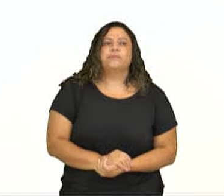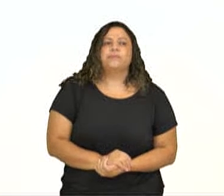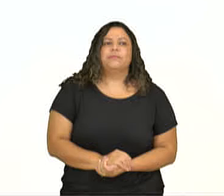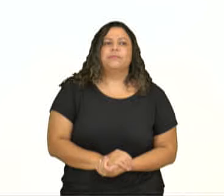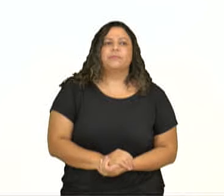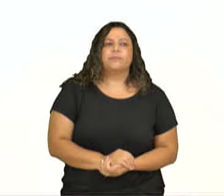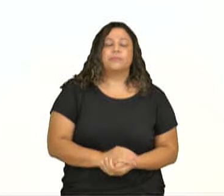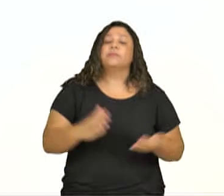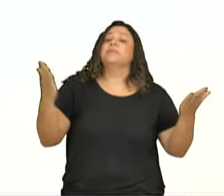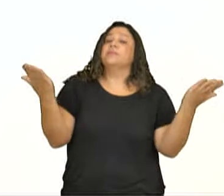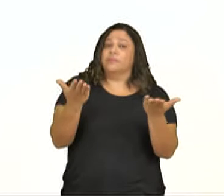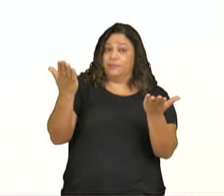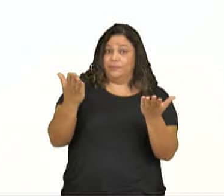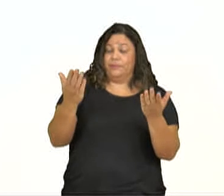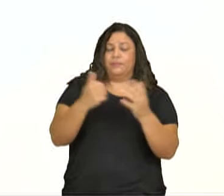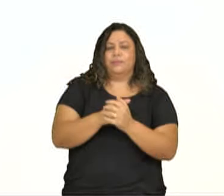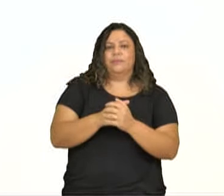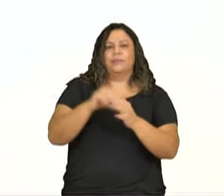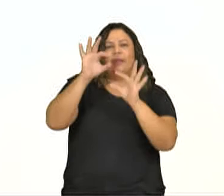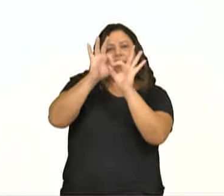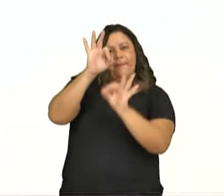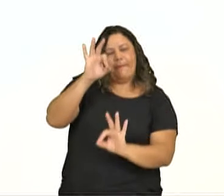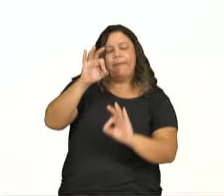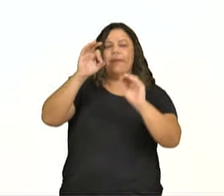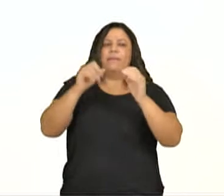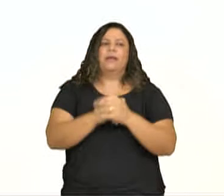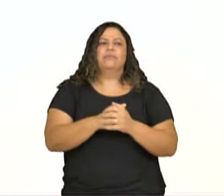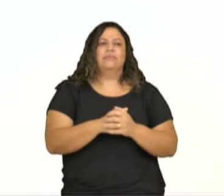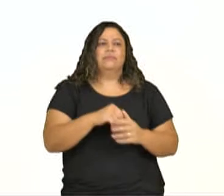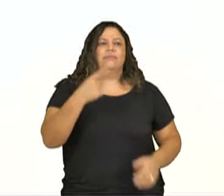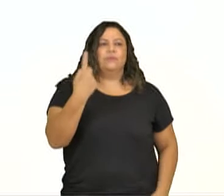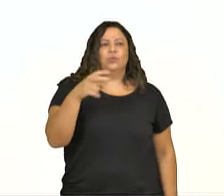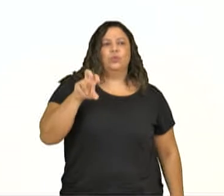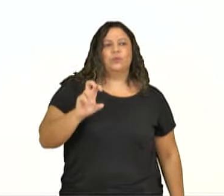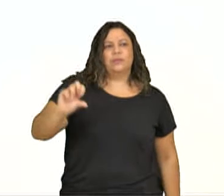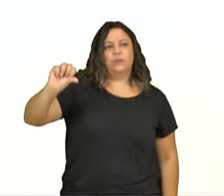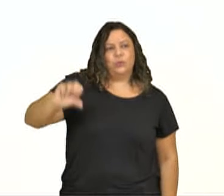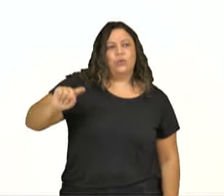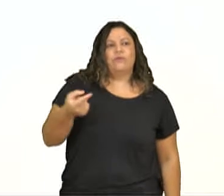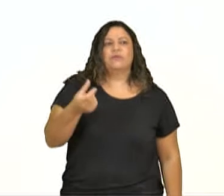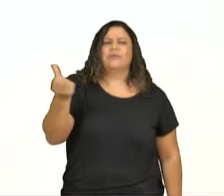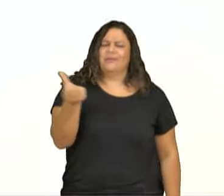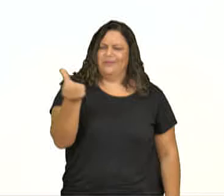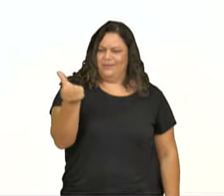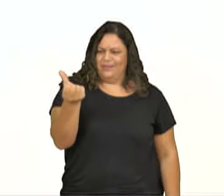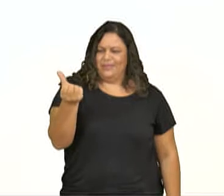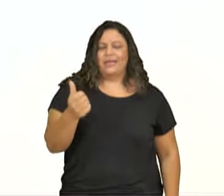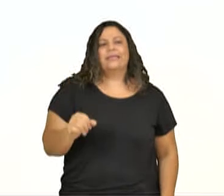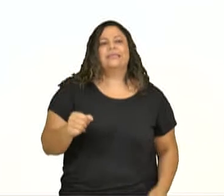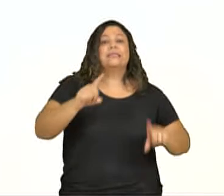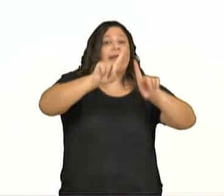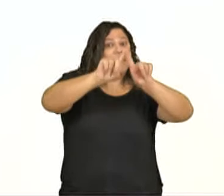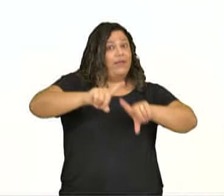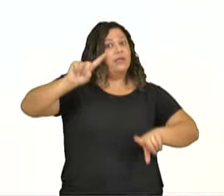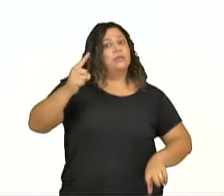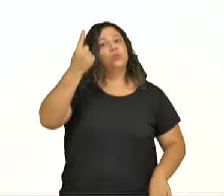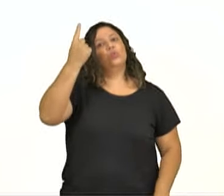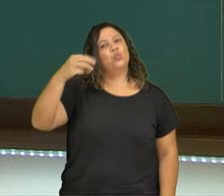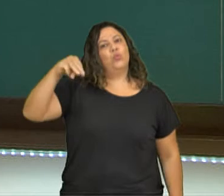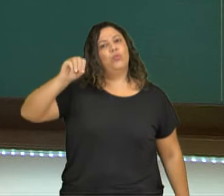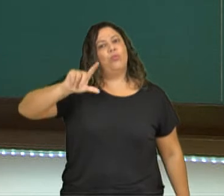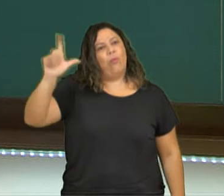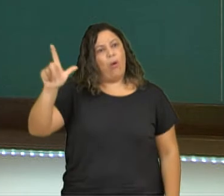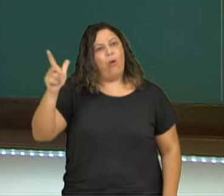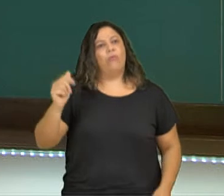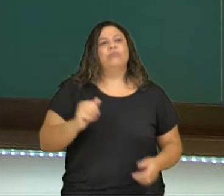olha, fazendo a estequiometria. Então, eu parto de 159,6, que foi dado, vezes 1 mol. E